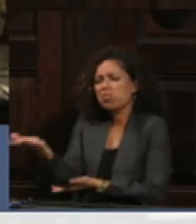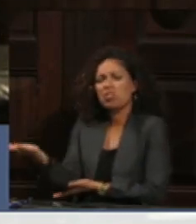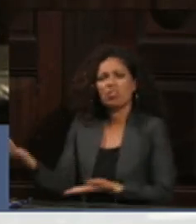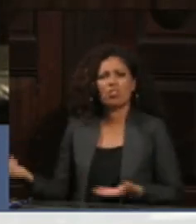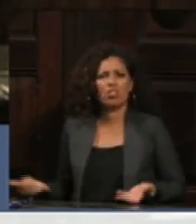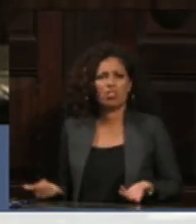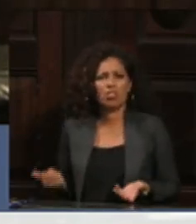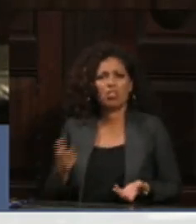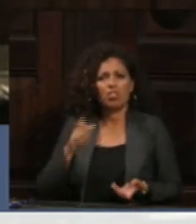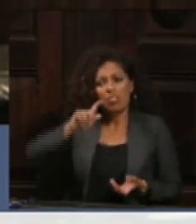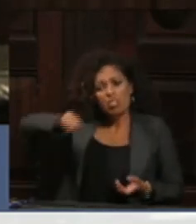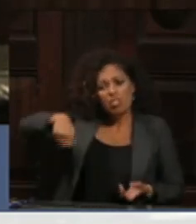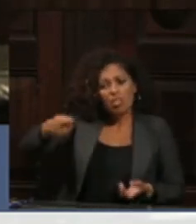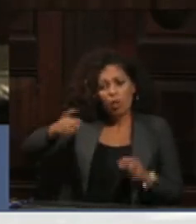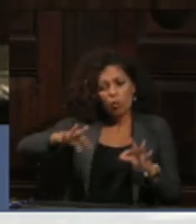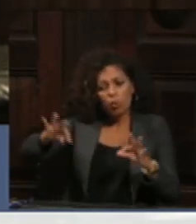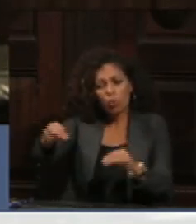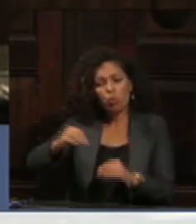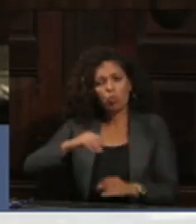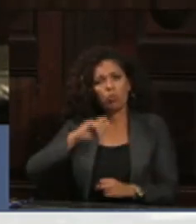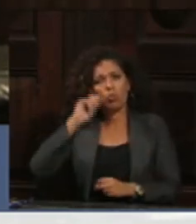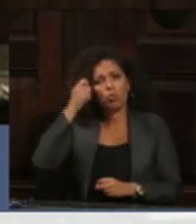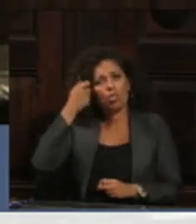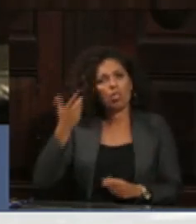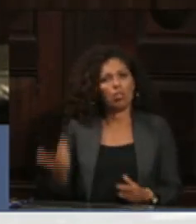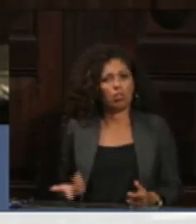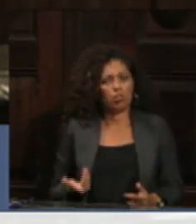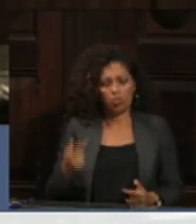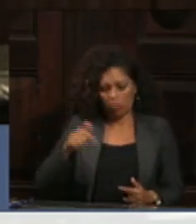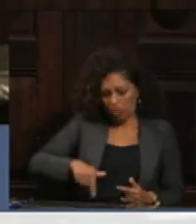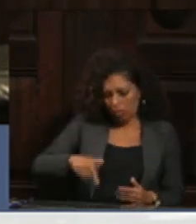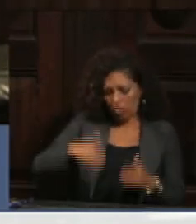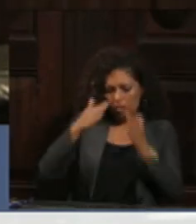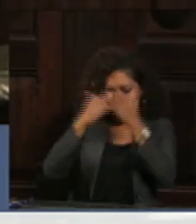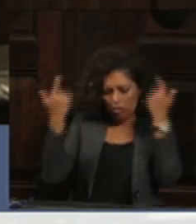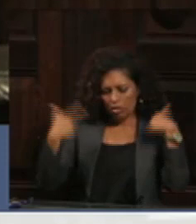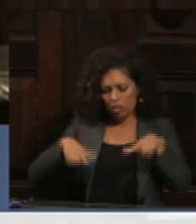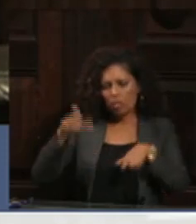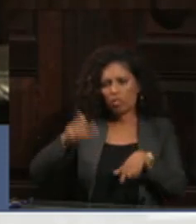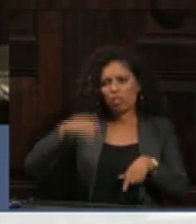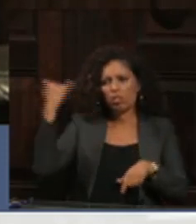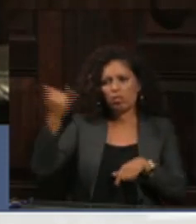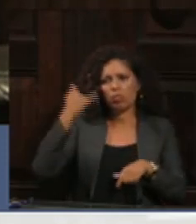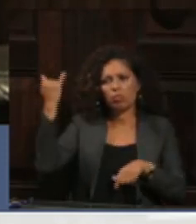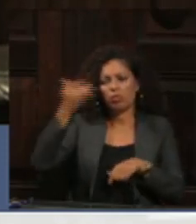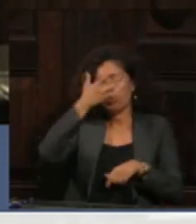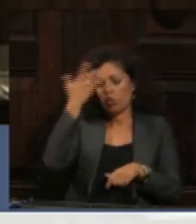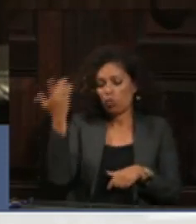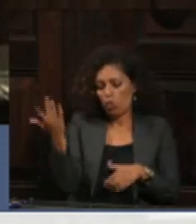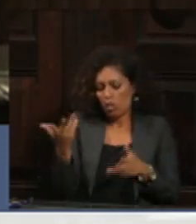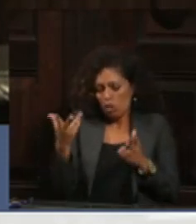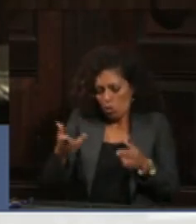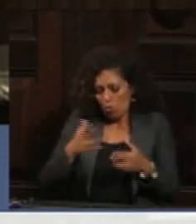capital. Então é importante que nessa casa, pessoas como